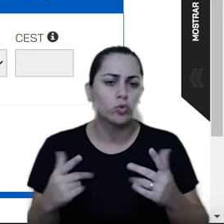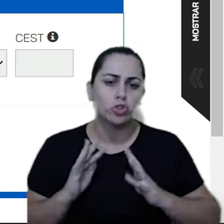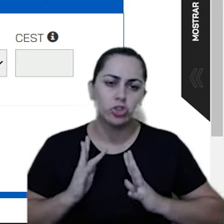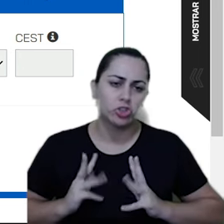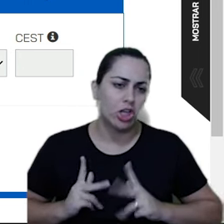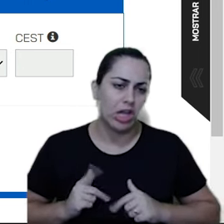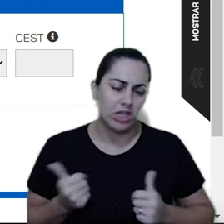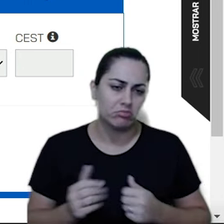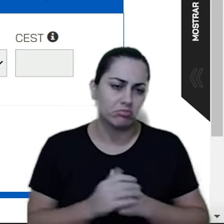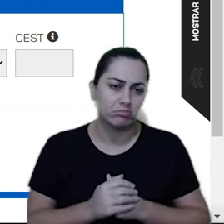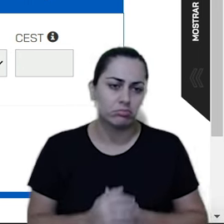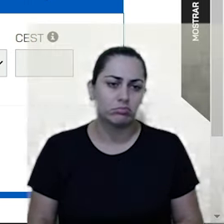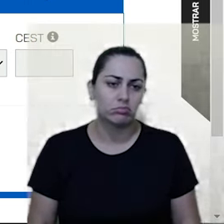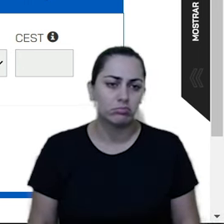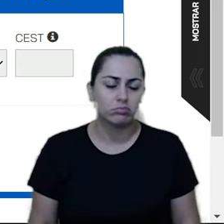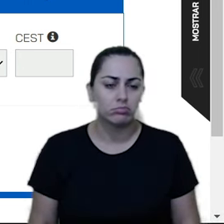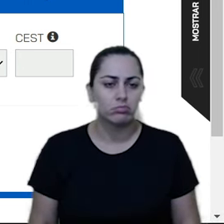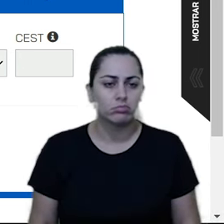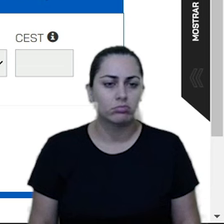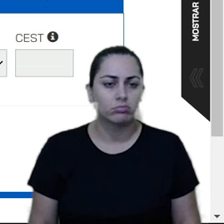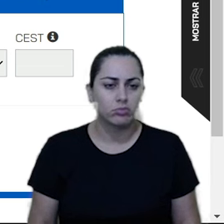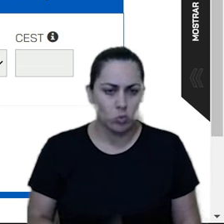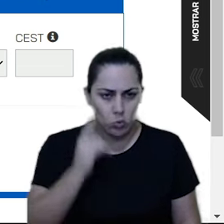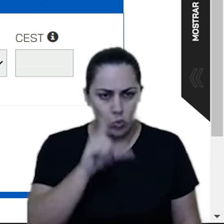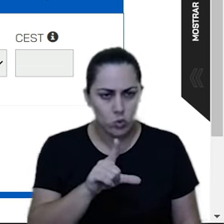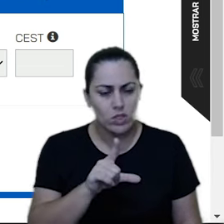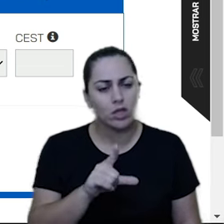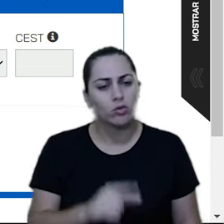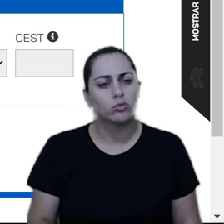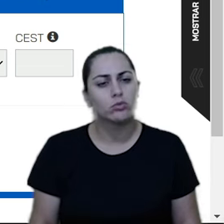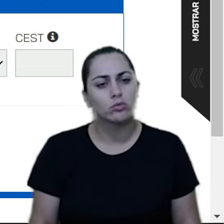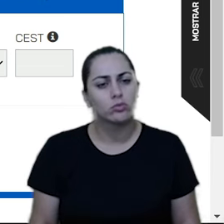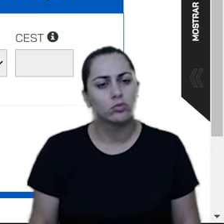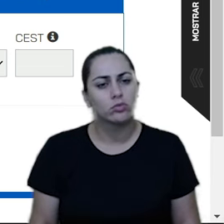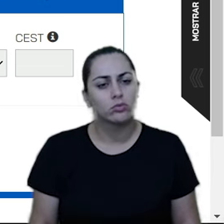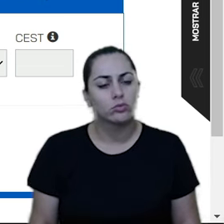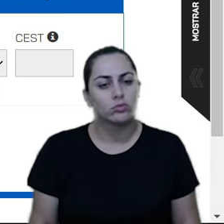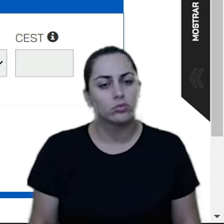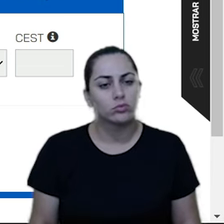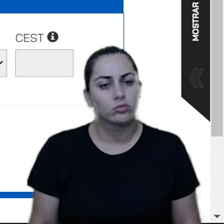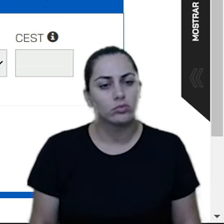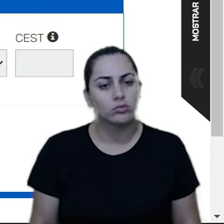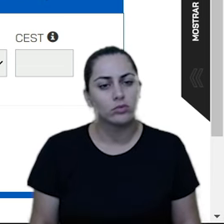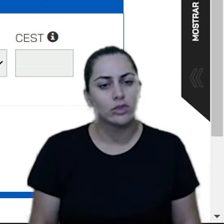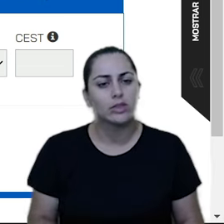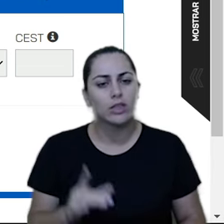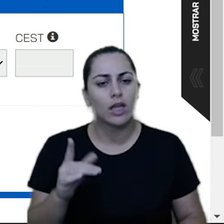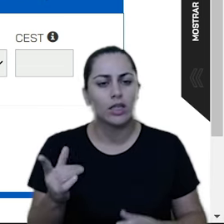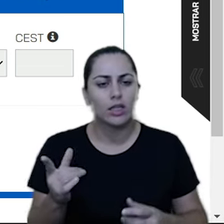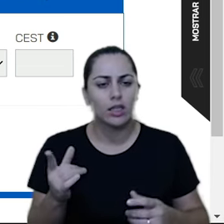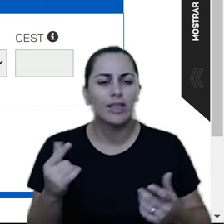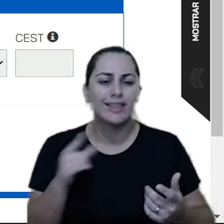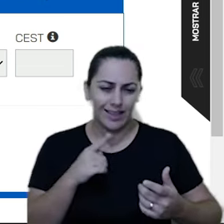um produto degn consigo pessoal a gente tem lá e no material que a